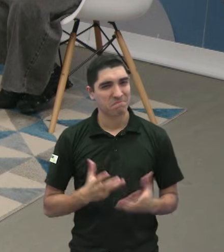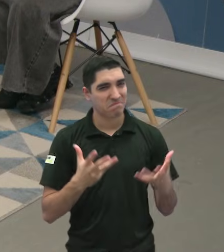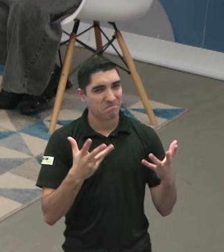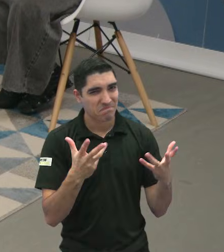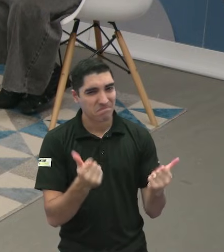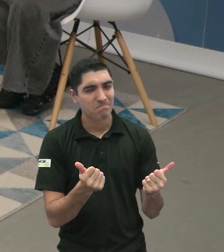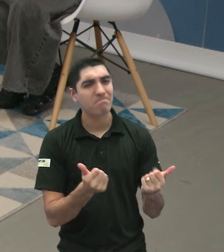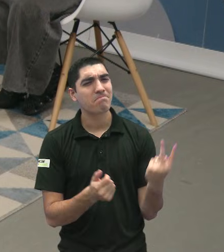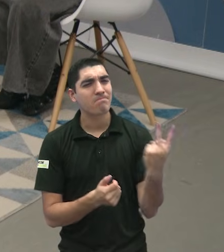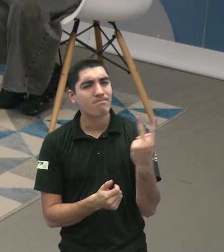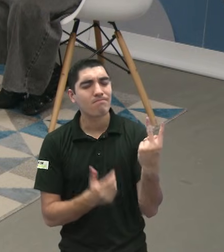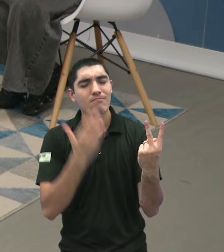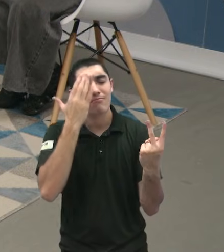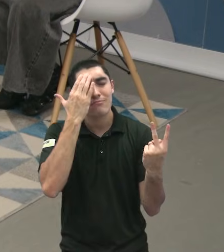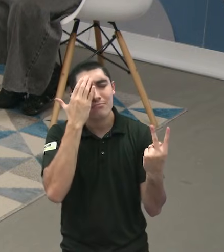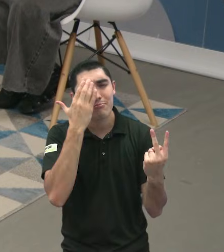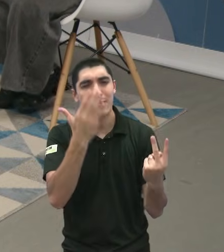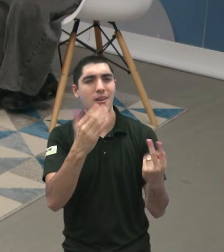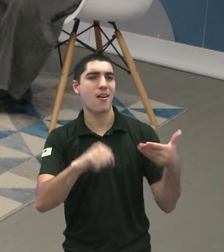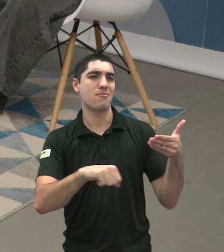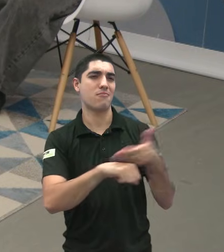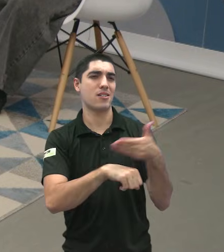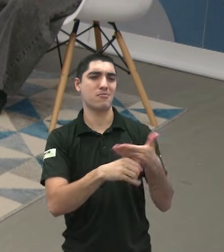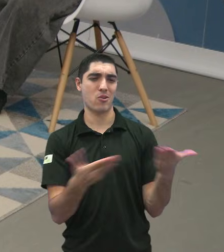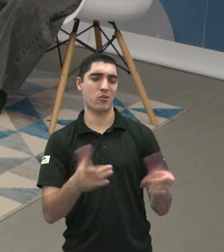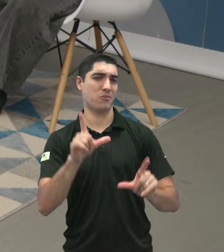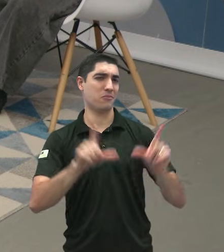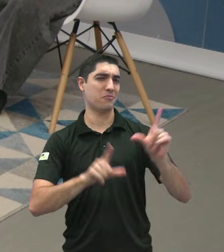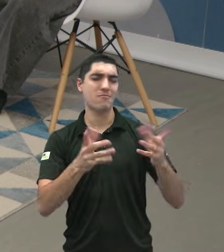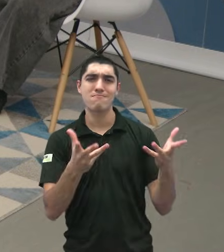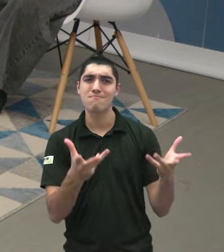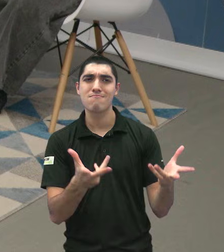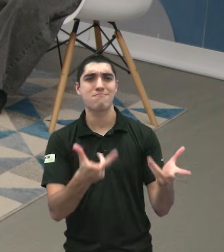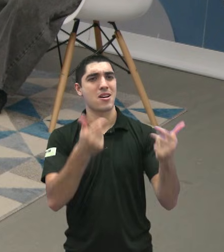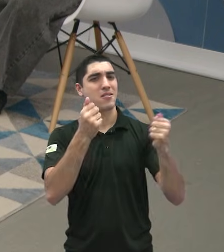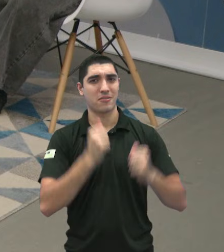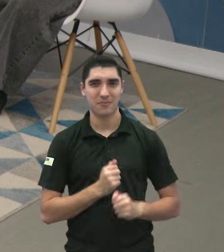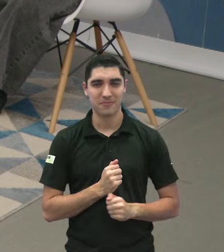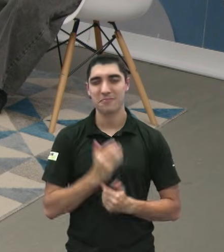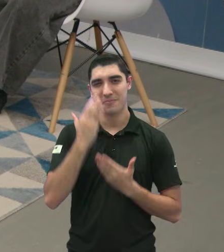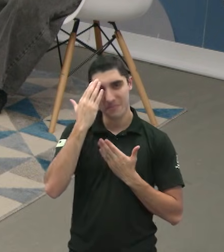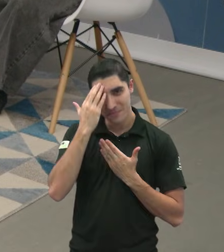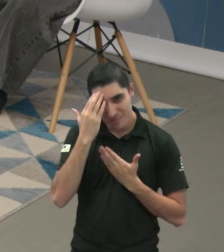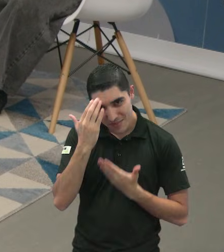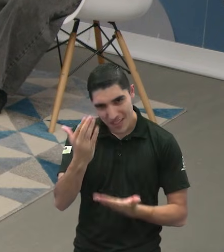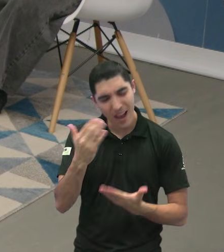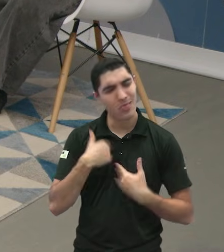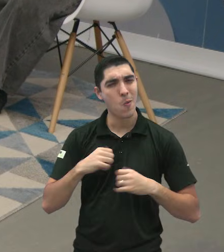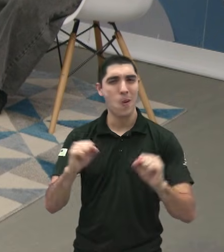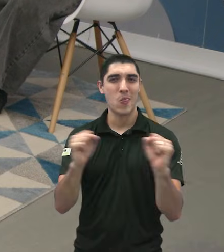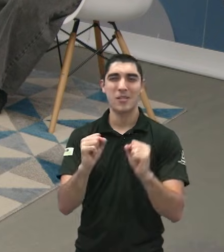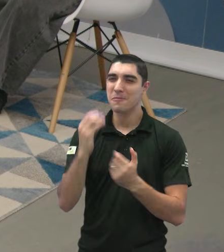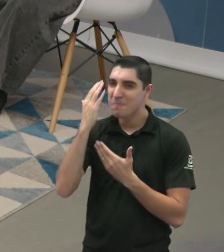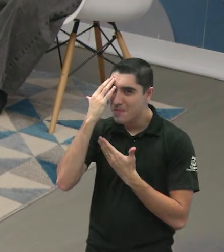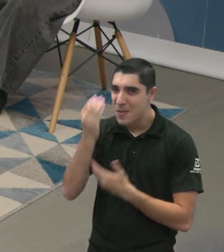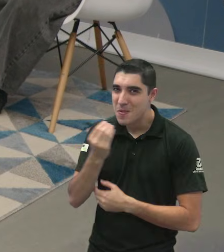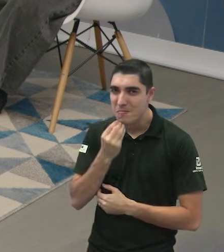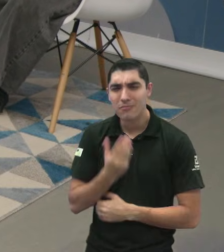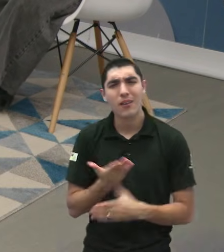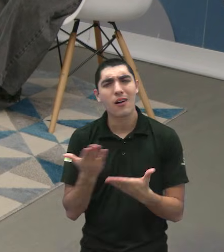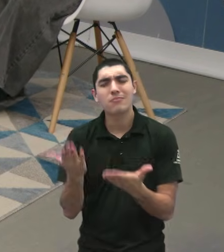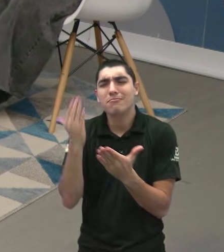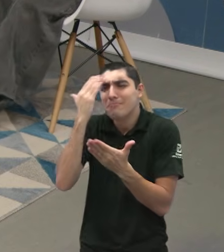Meninas, muito obrigado pela participação de vocês aqui no programa. Abrilhantou muito, viu? Muito obrigada, adorei. Muito obrigada